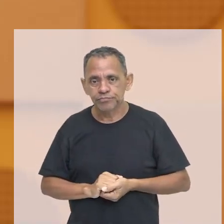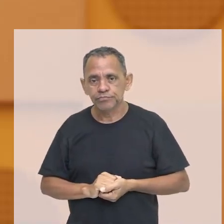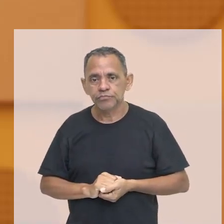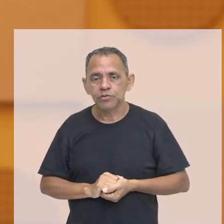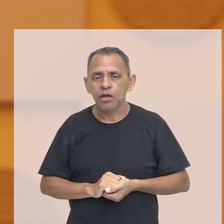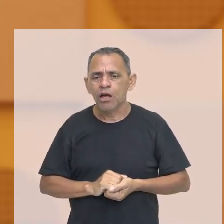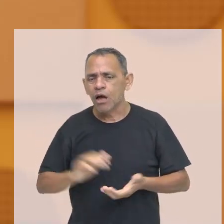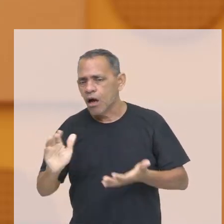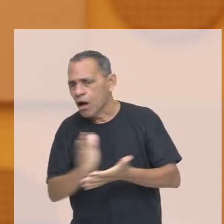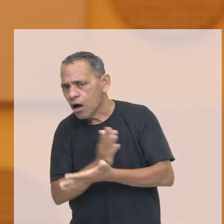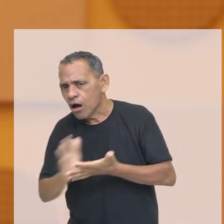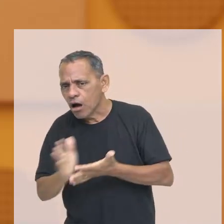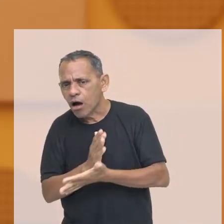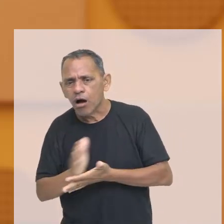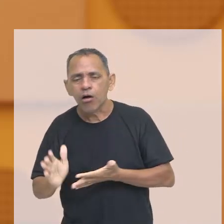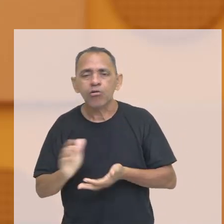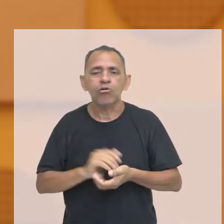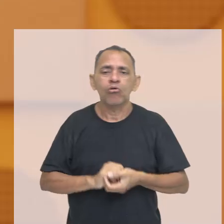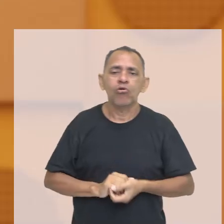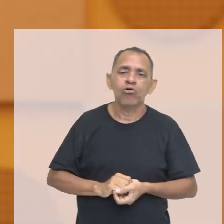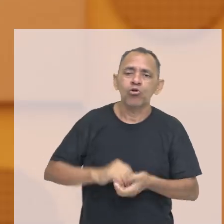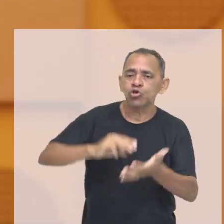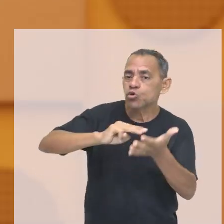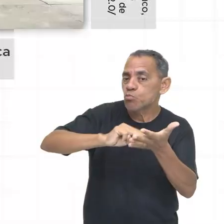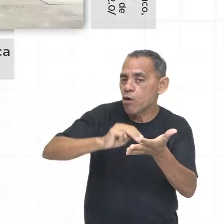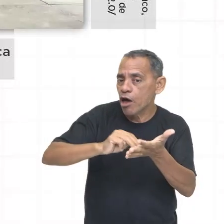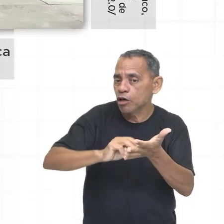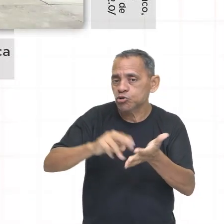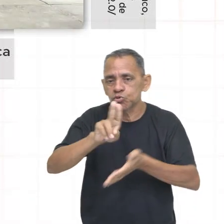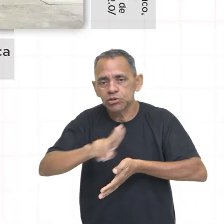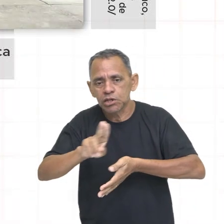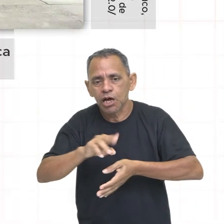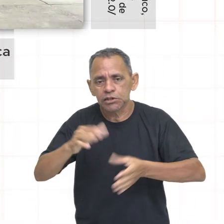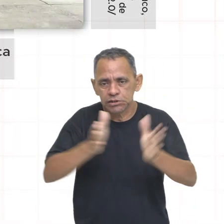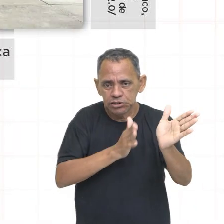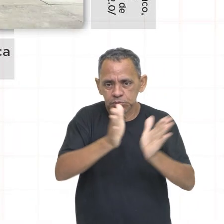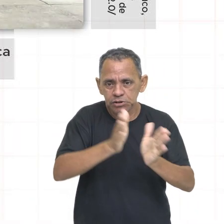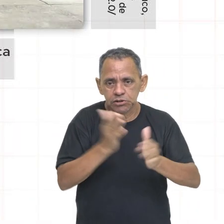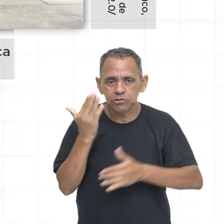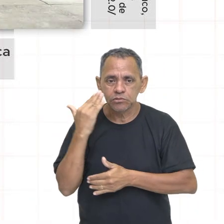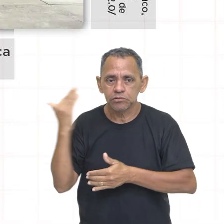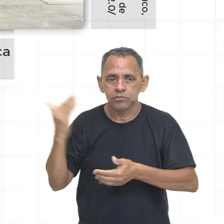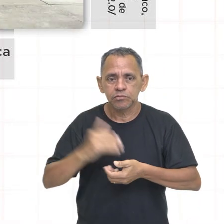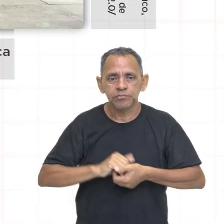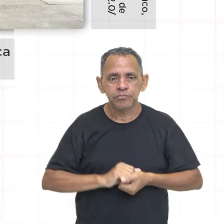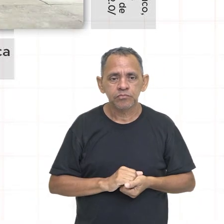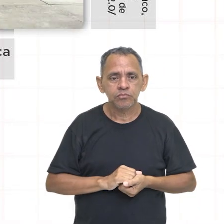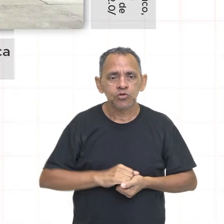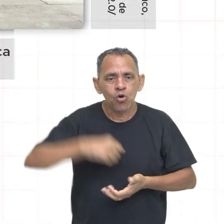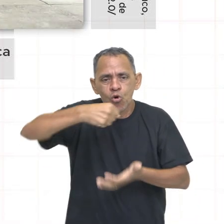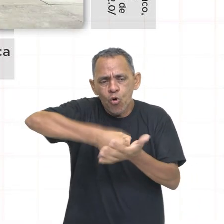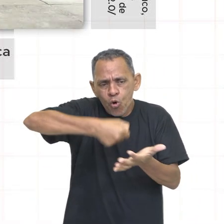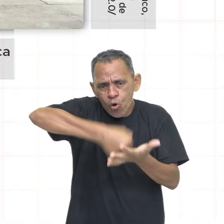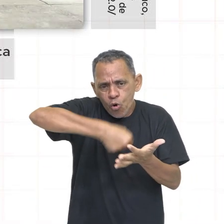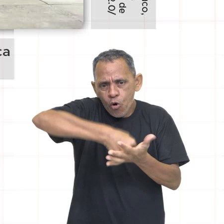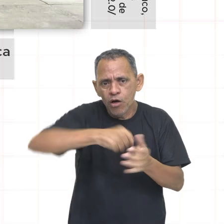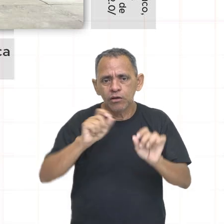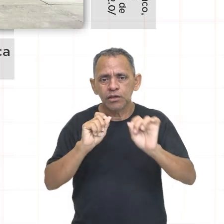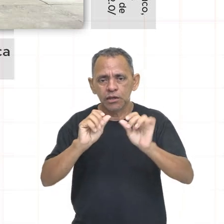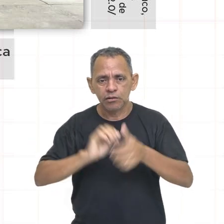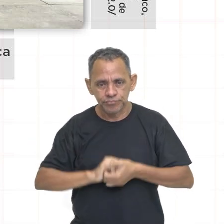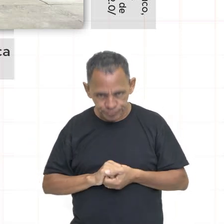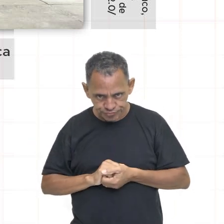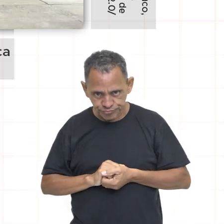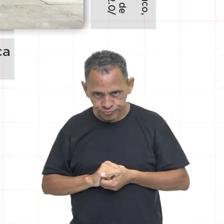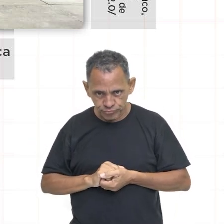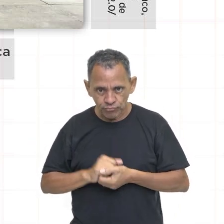né, utilizados durante a repressão e a censura no governo Médici. Olhem só. Intensificação da censura e